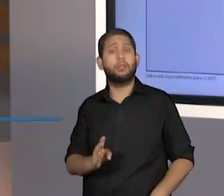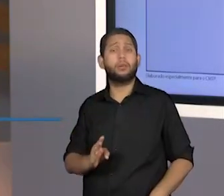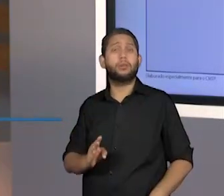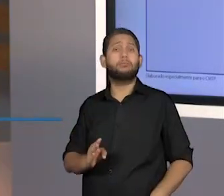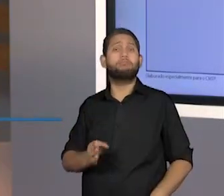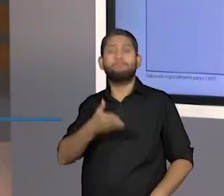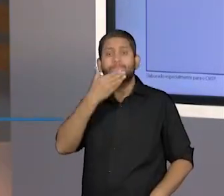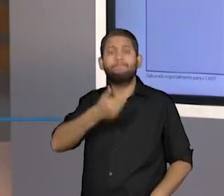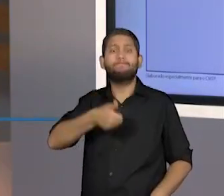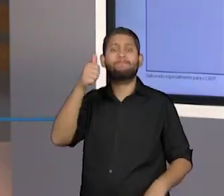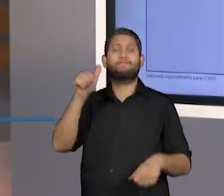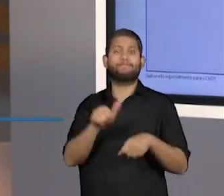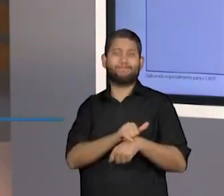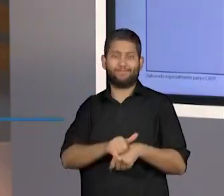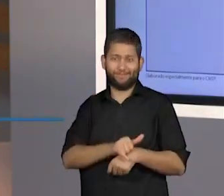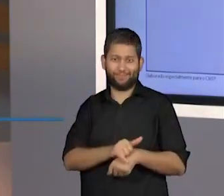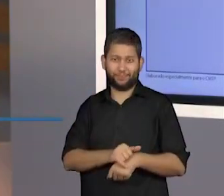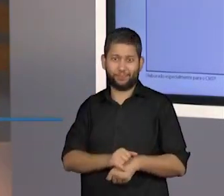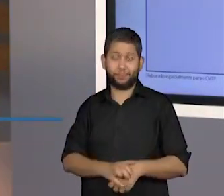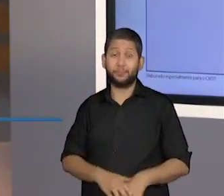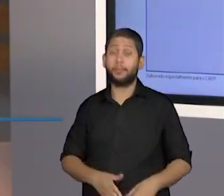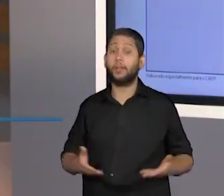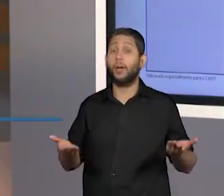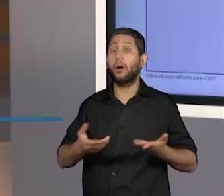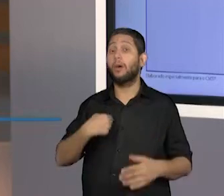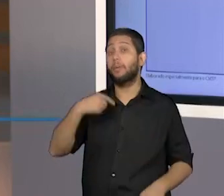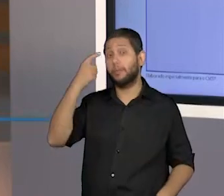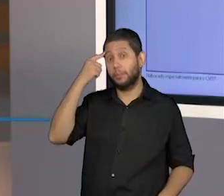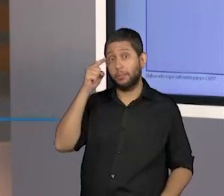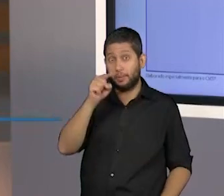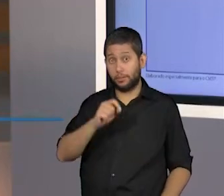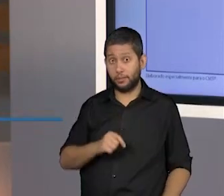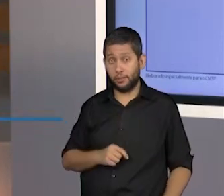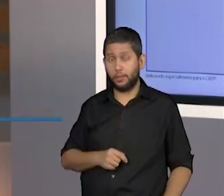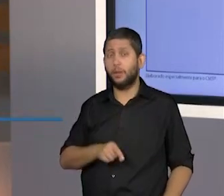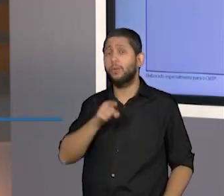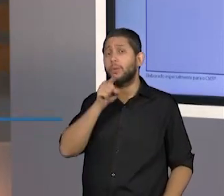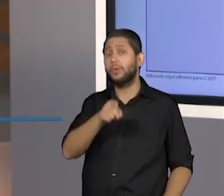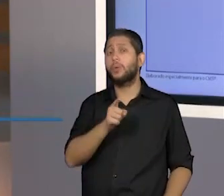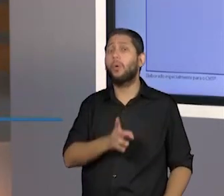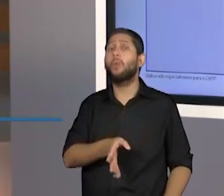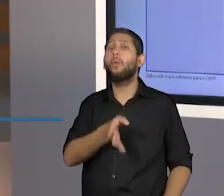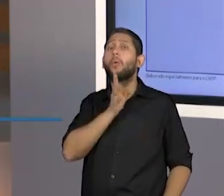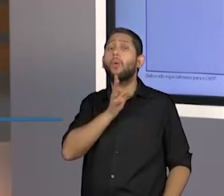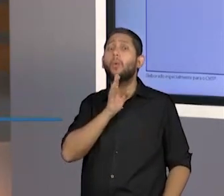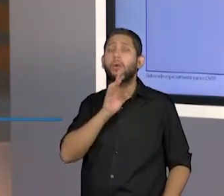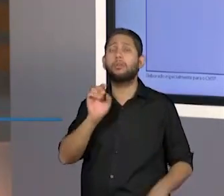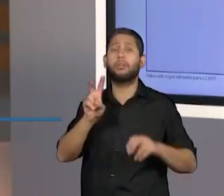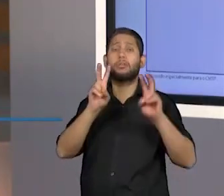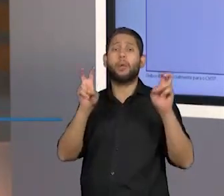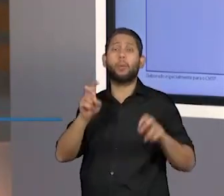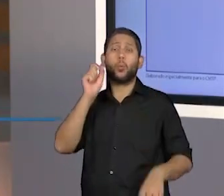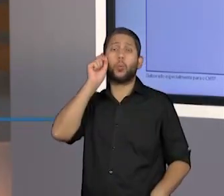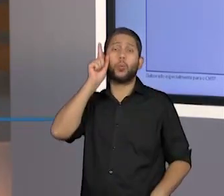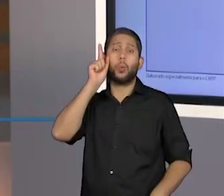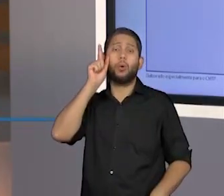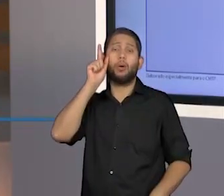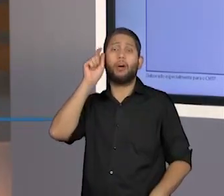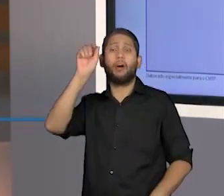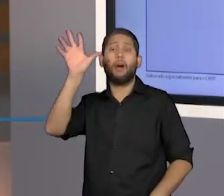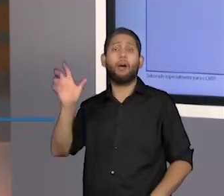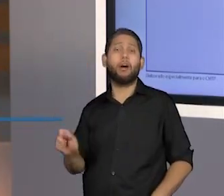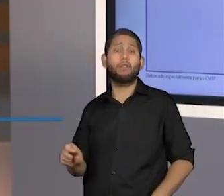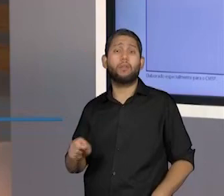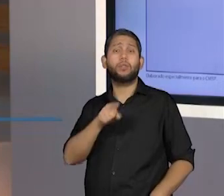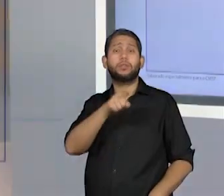cultura. Então, eu quero que você pense aí o que você já conhece sobre a cultura africana que veio aqui para o Brasil. Então, vamos olhar